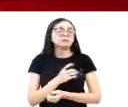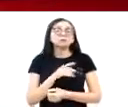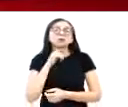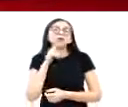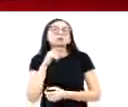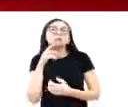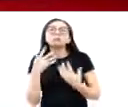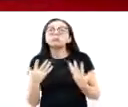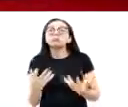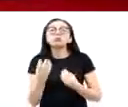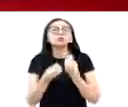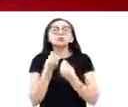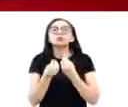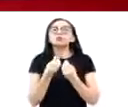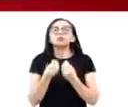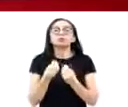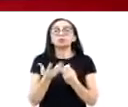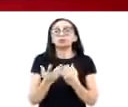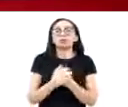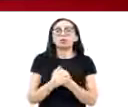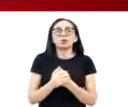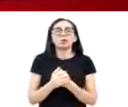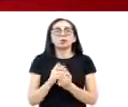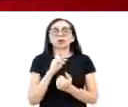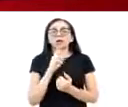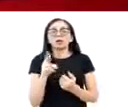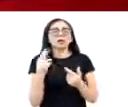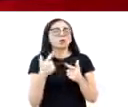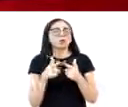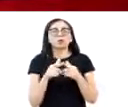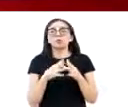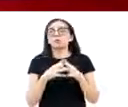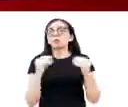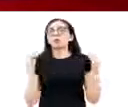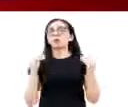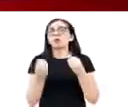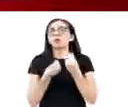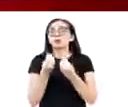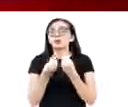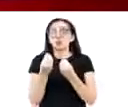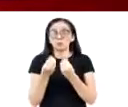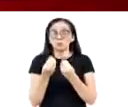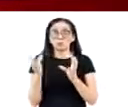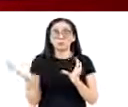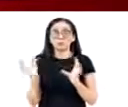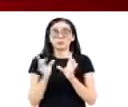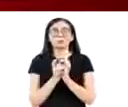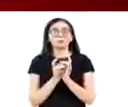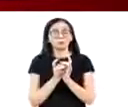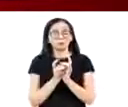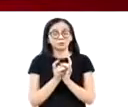dúvidas e como poderíamos sanar em parceria tudo isso para podermos voltar